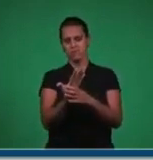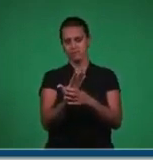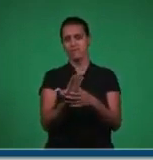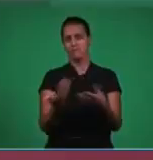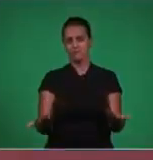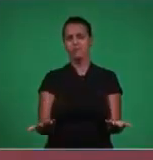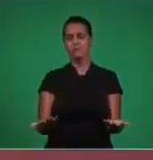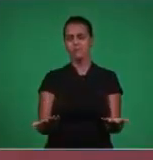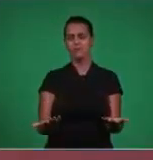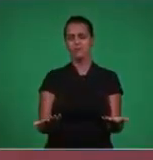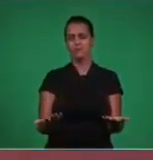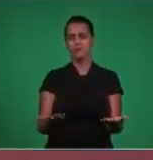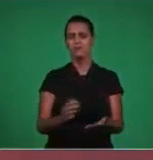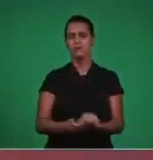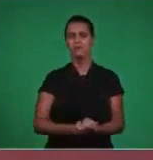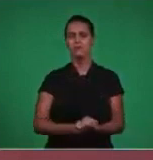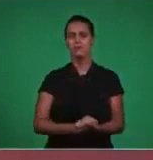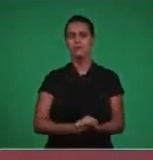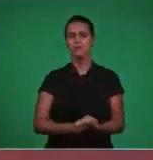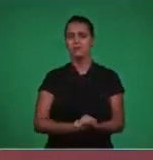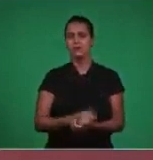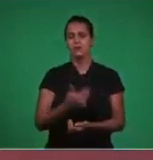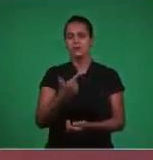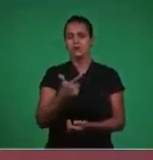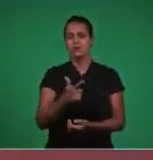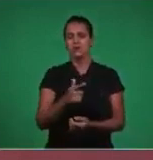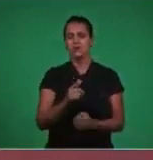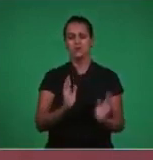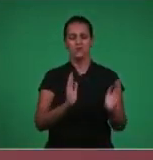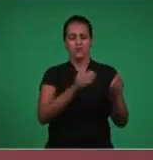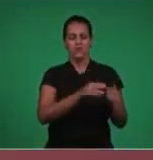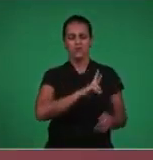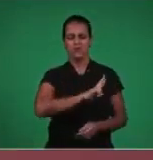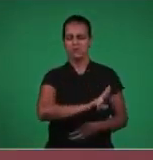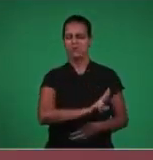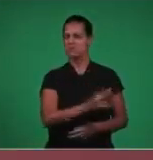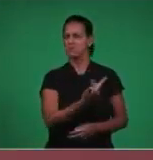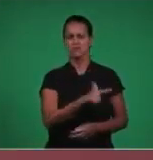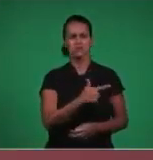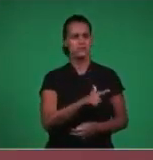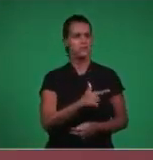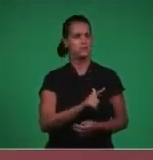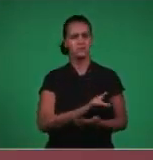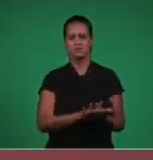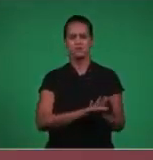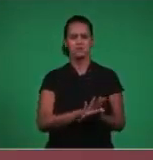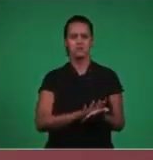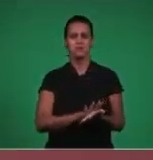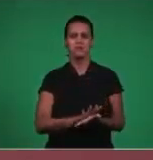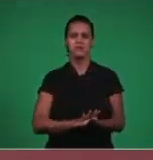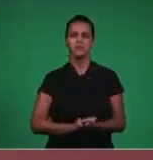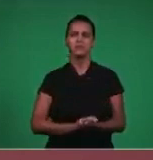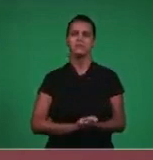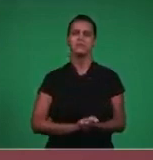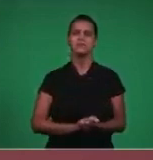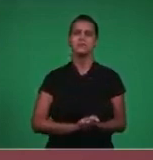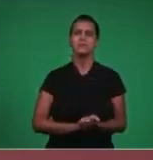que significa criacionismo. Então, não tem nenhum cunho religioso por trás dessa palavra. Pode passar ao